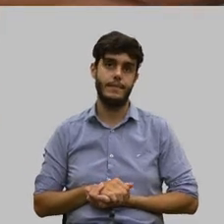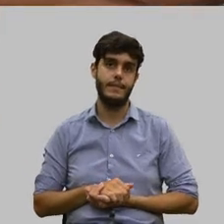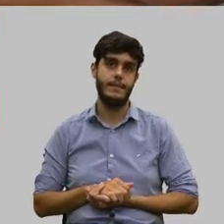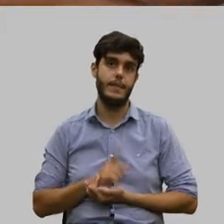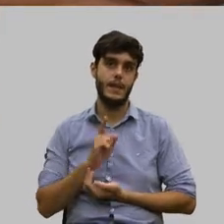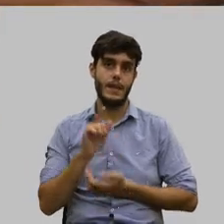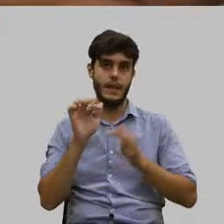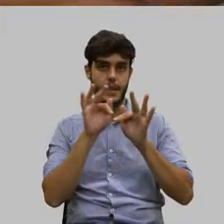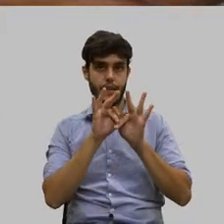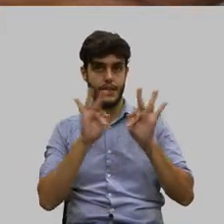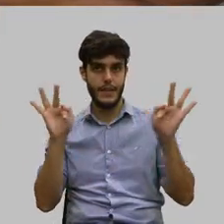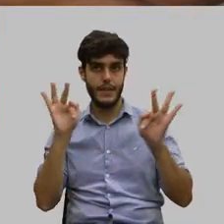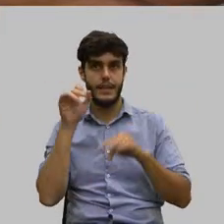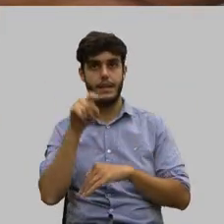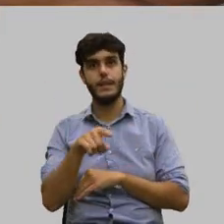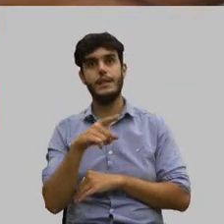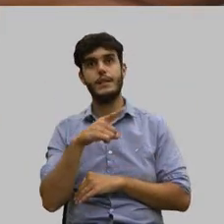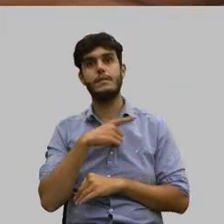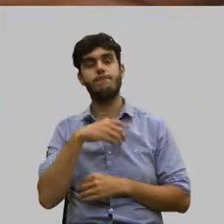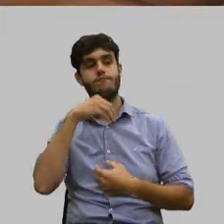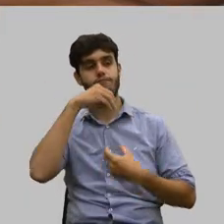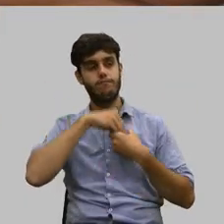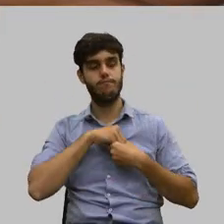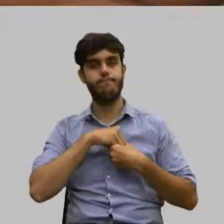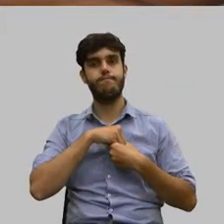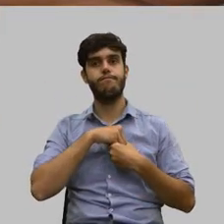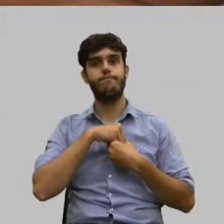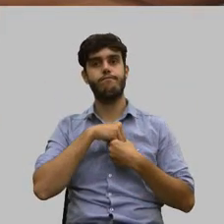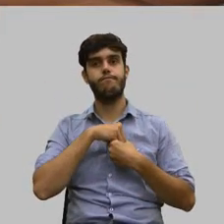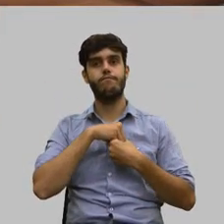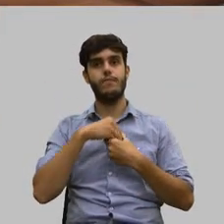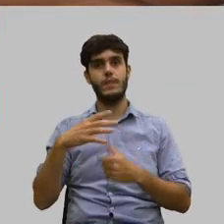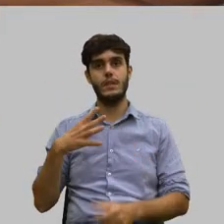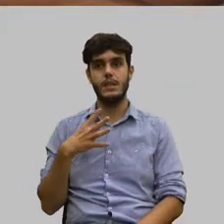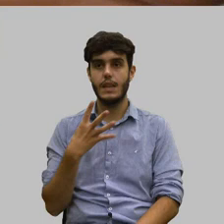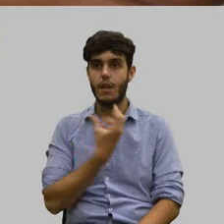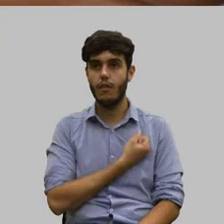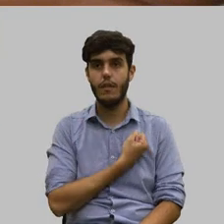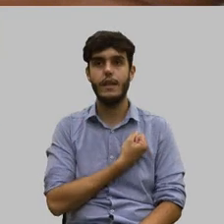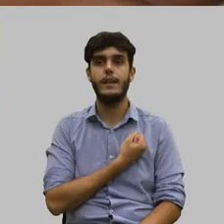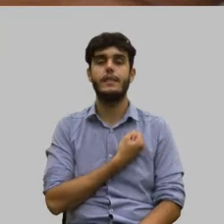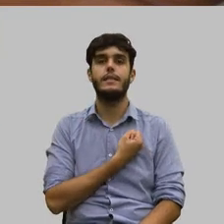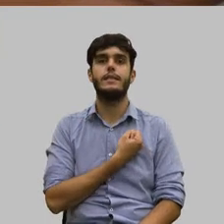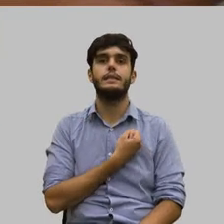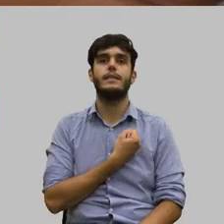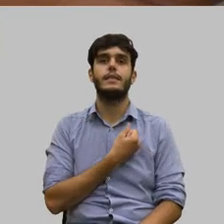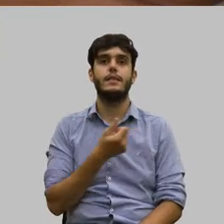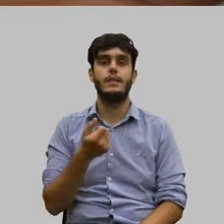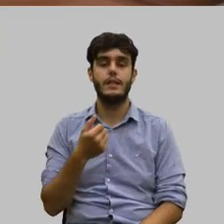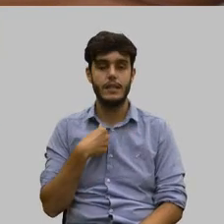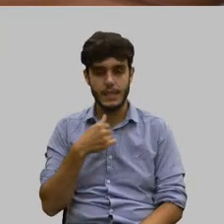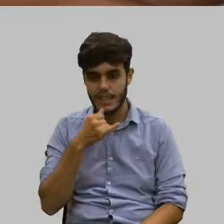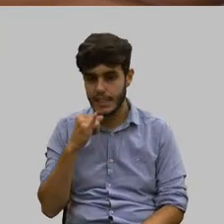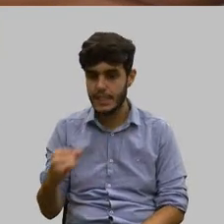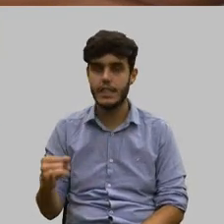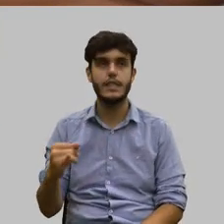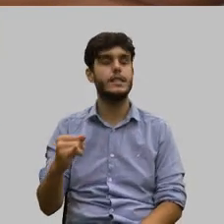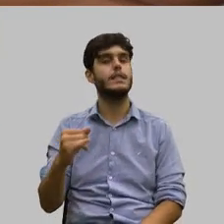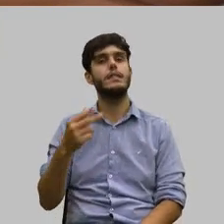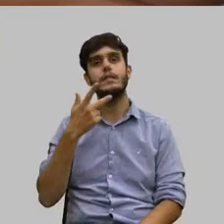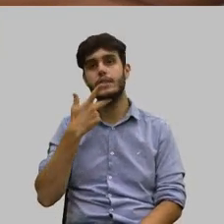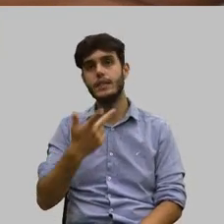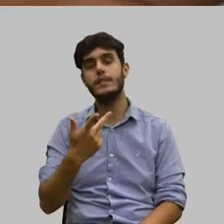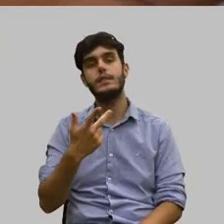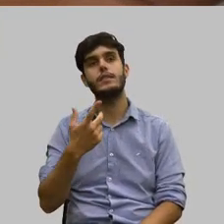frase que eles entou com força com energia Mas acima de tudo com